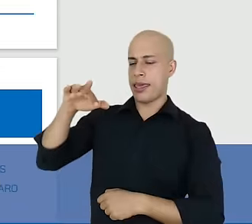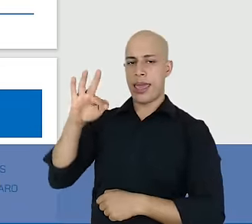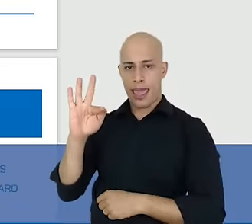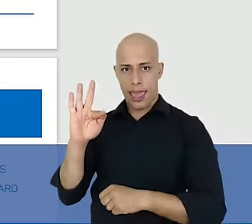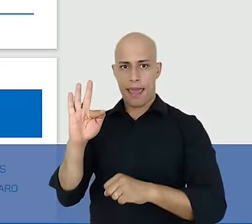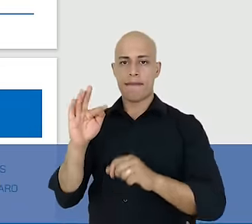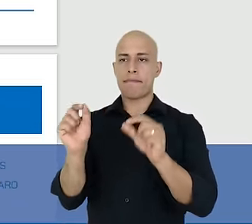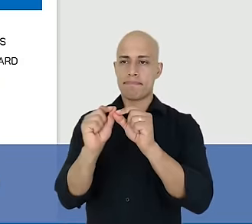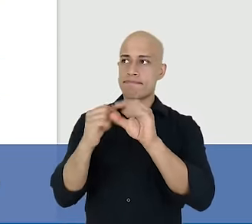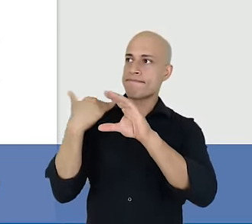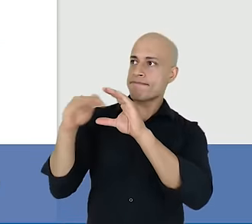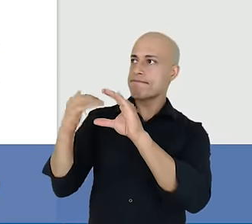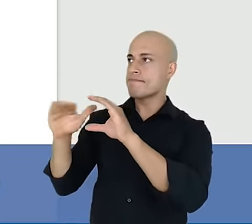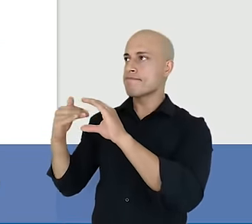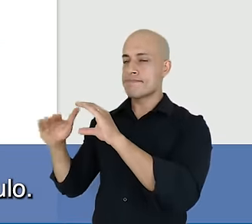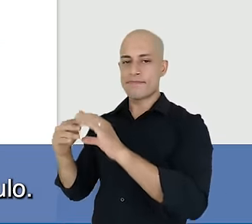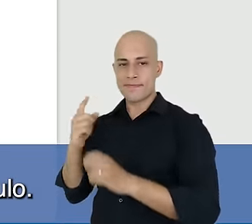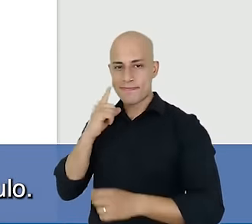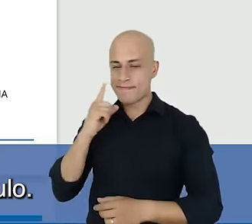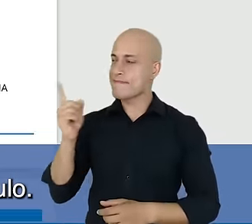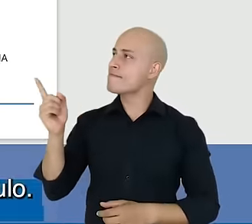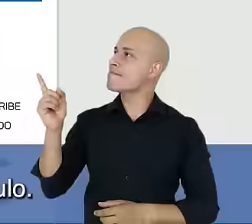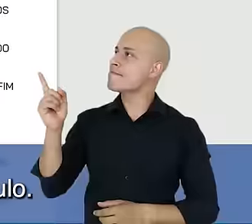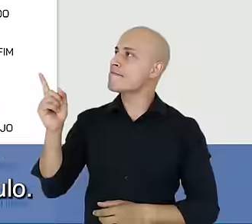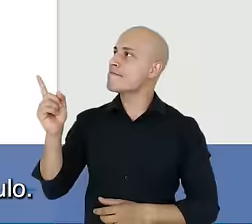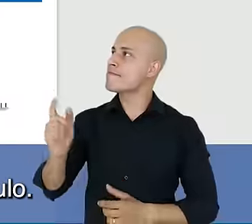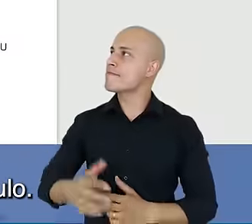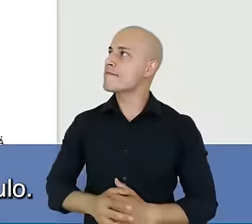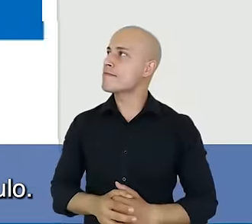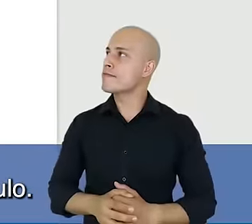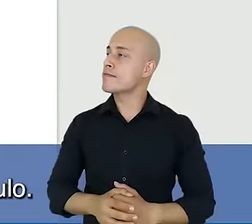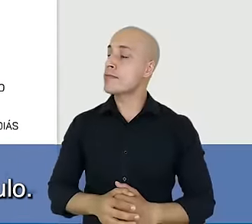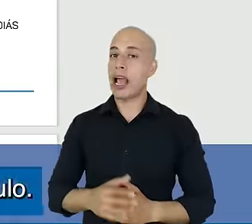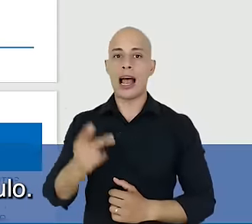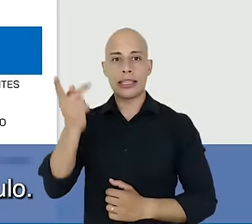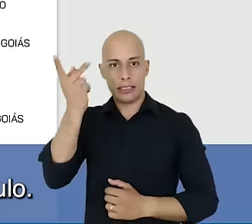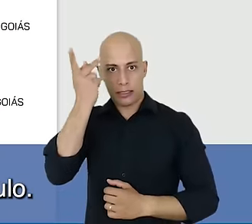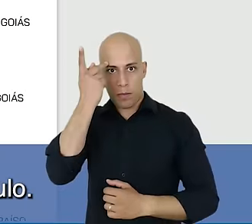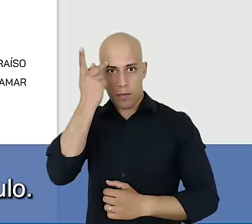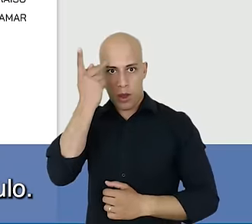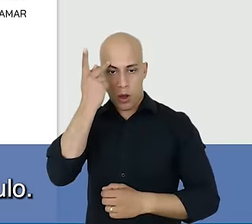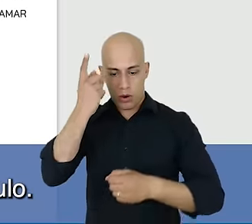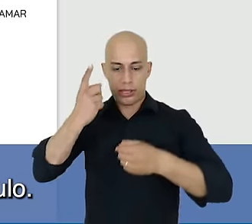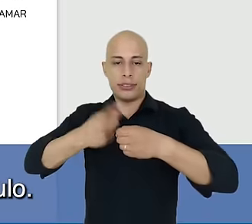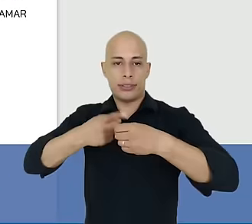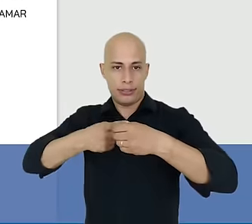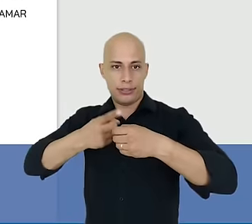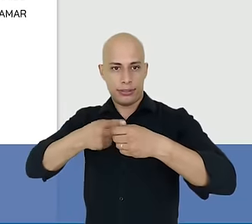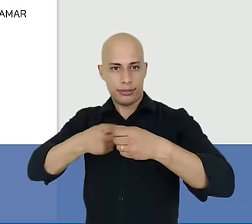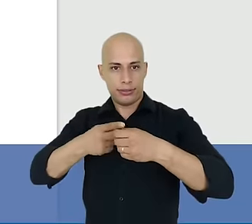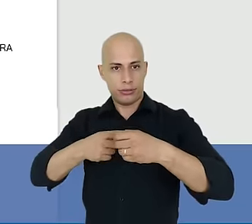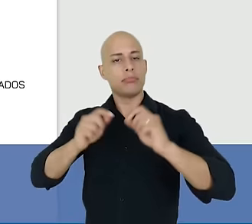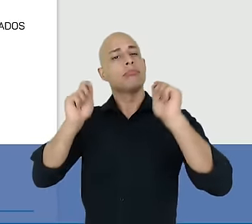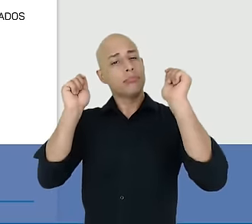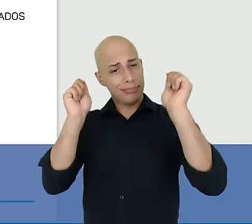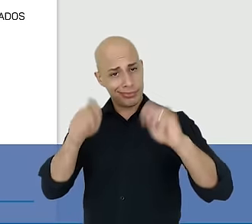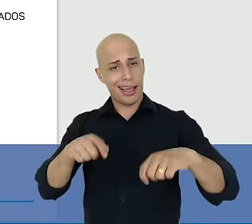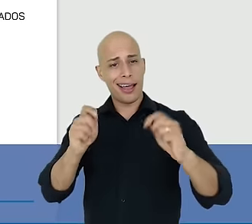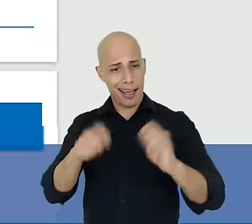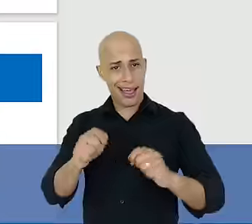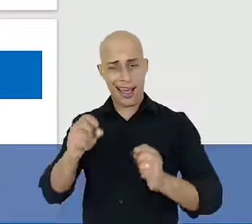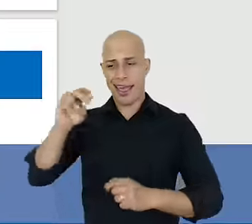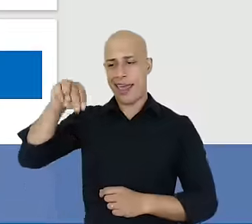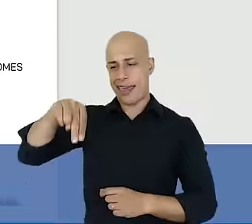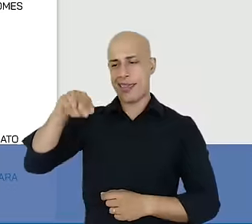legal tudo isso aqui legal né E aí tem lá a gente for procurar São Paulo tem lá São Paulo São Paulo a gente com consegue fazer